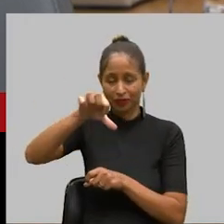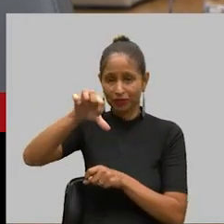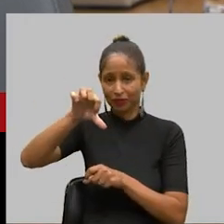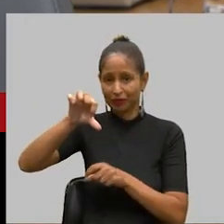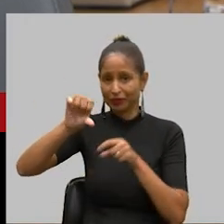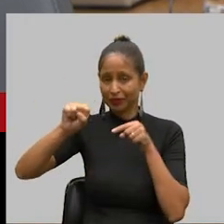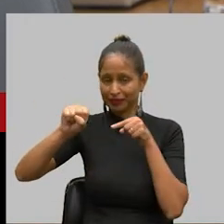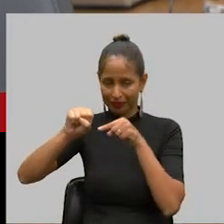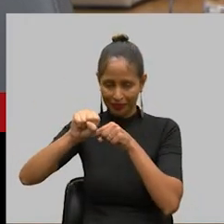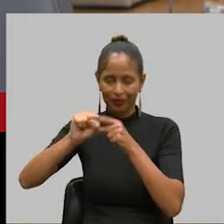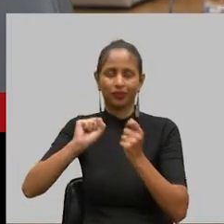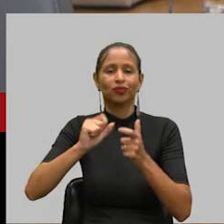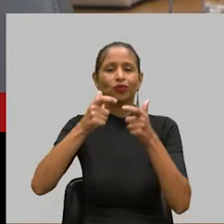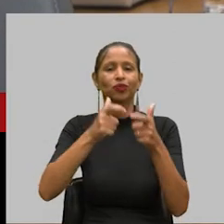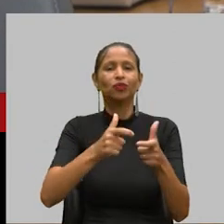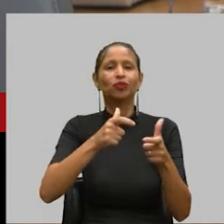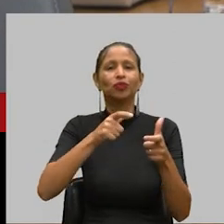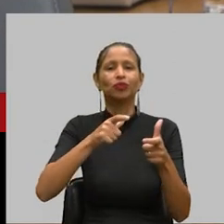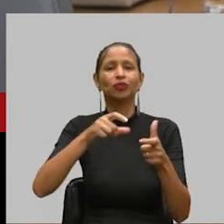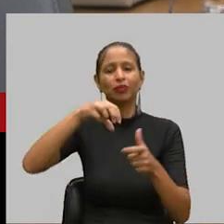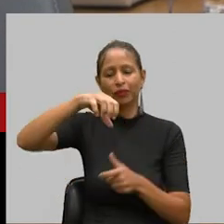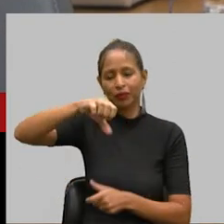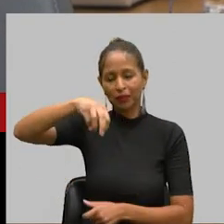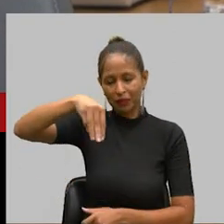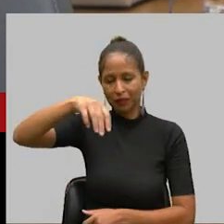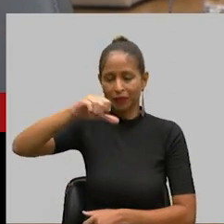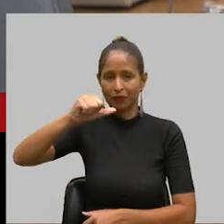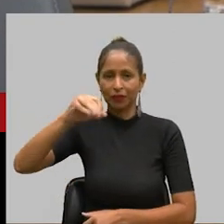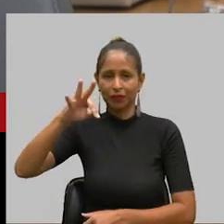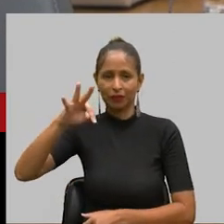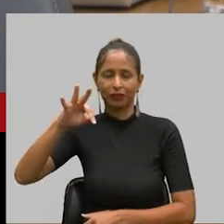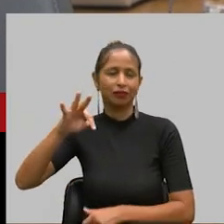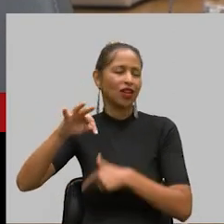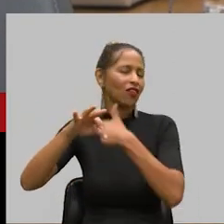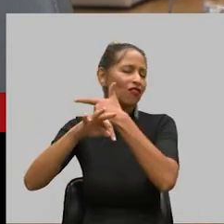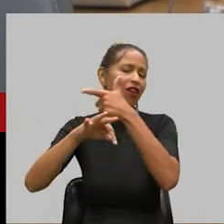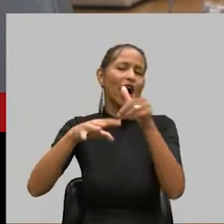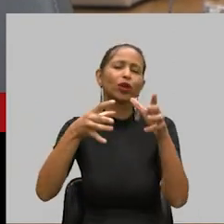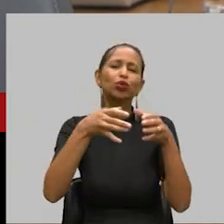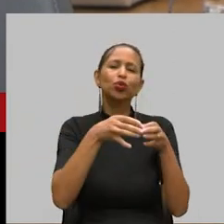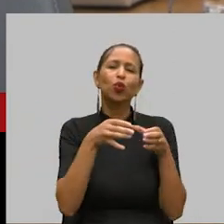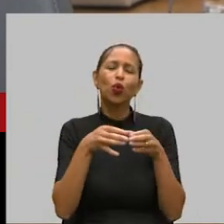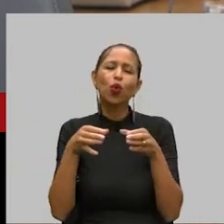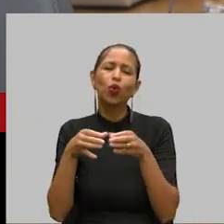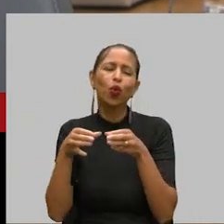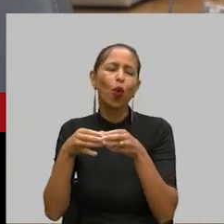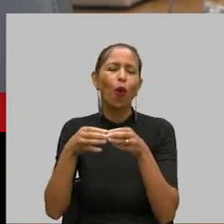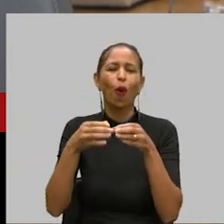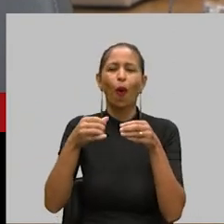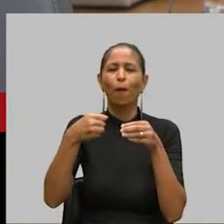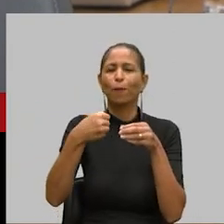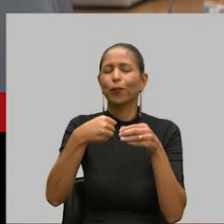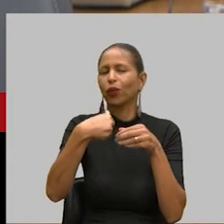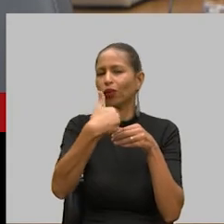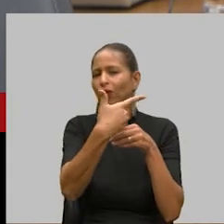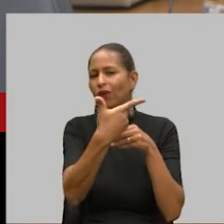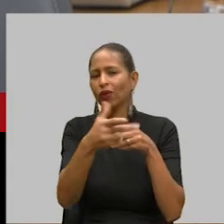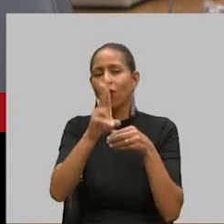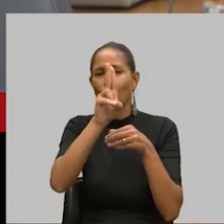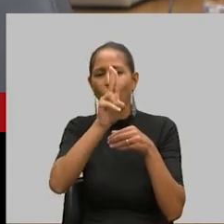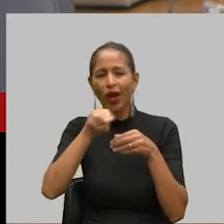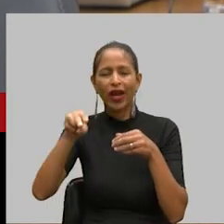e onde estava a MST feta a mefa CPT o cdfs a ueng a